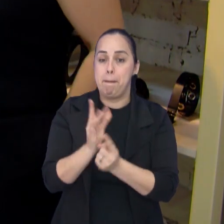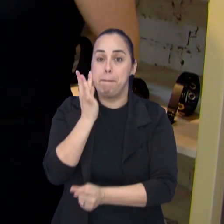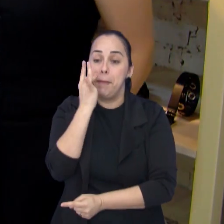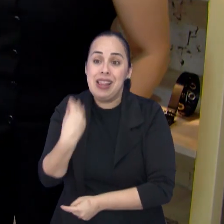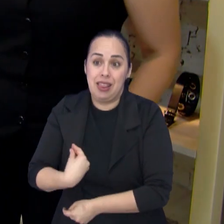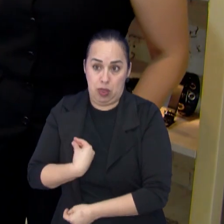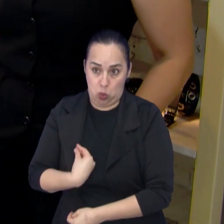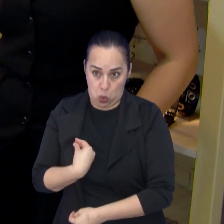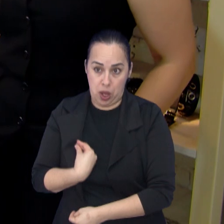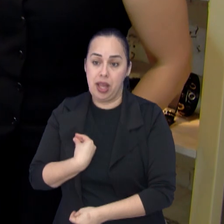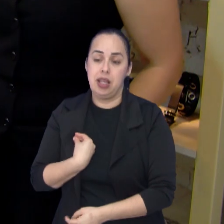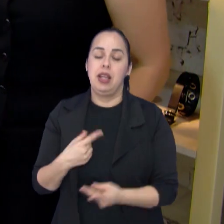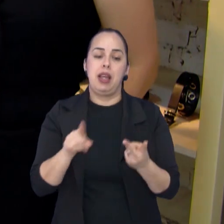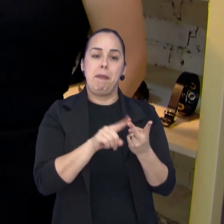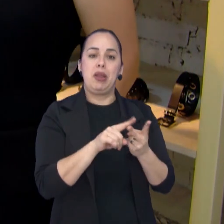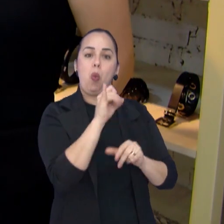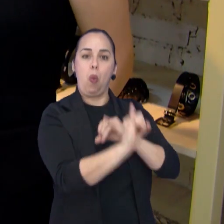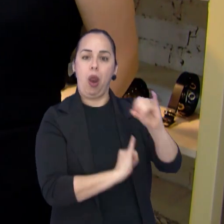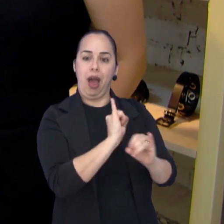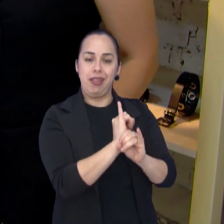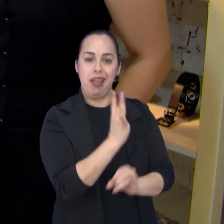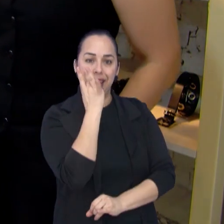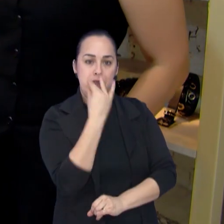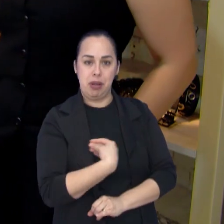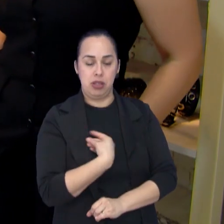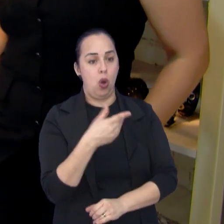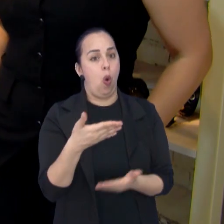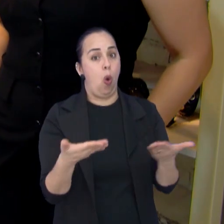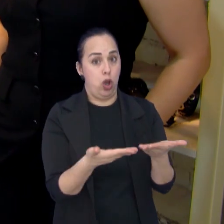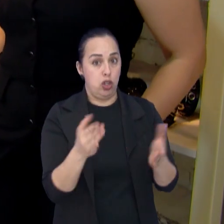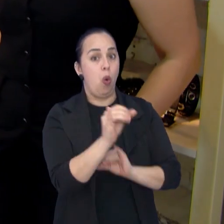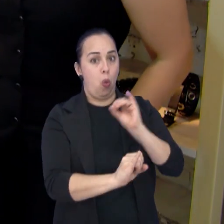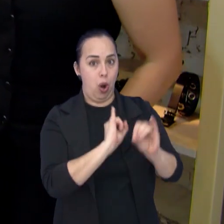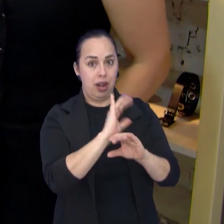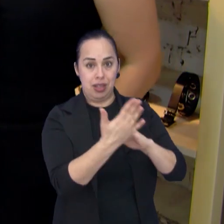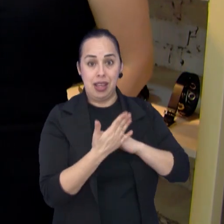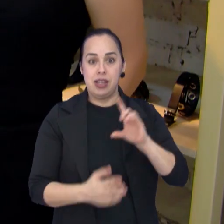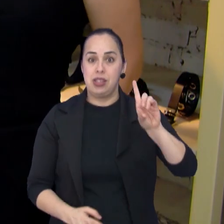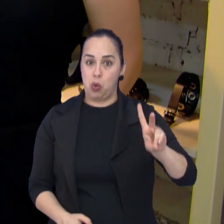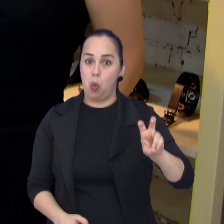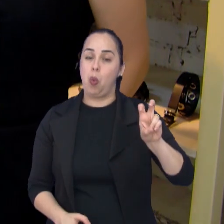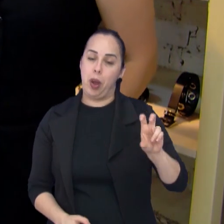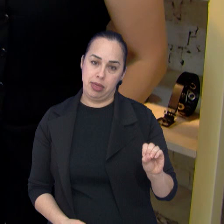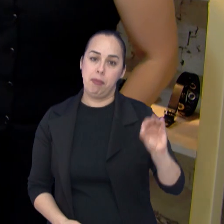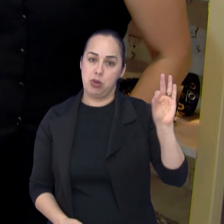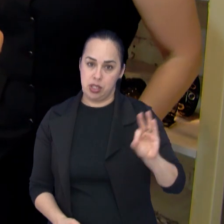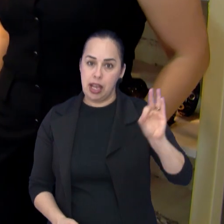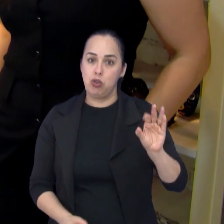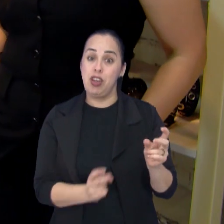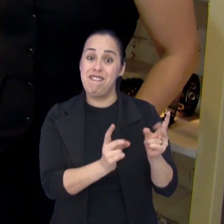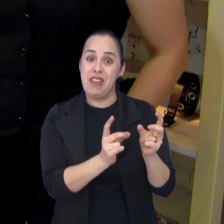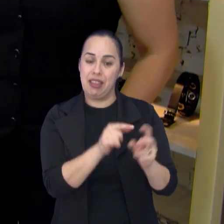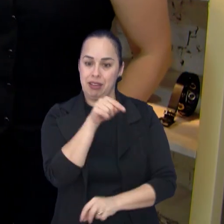pessoal, né, dentro da loja, quanto no online. Online hoje faz muita diferença. Ele é quase 50% das vendas do diário.